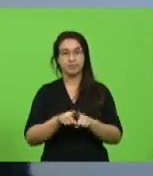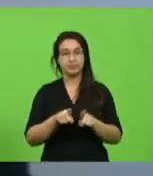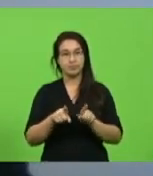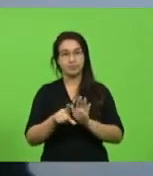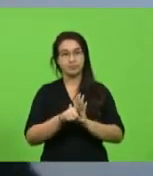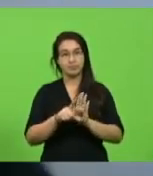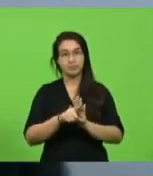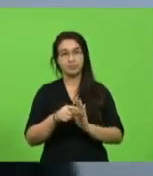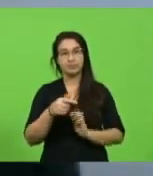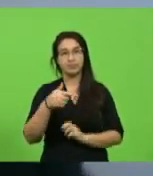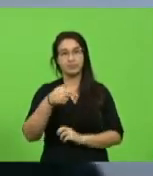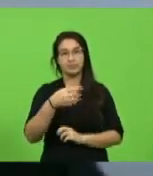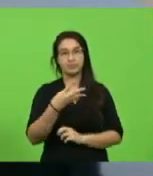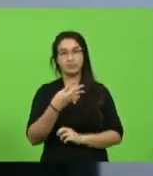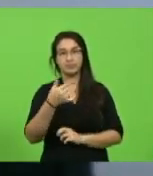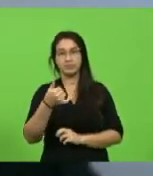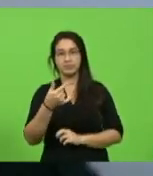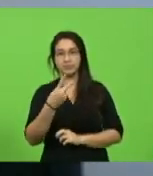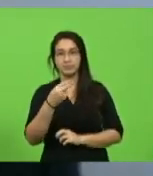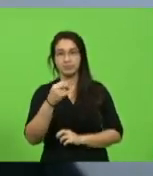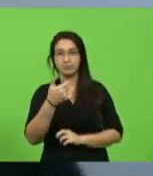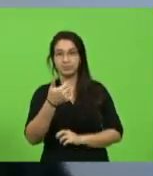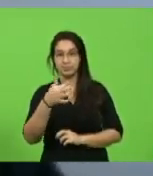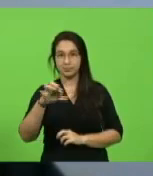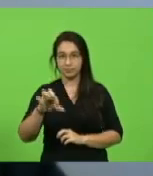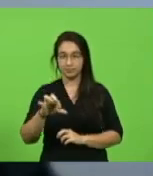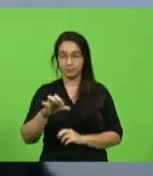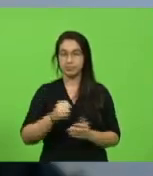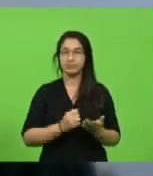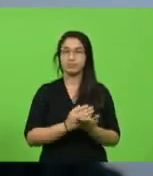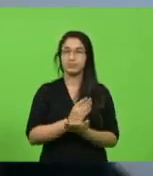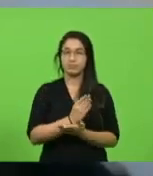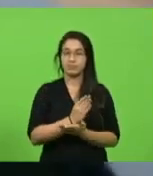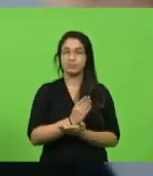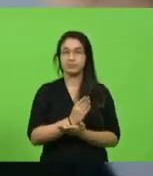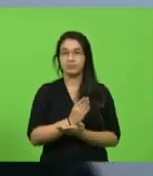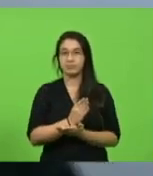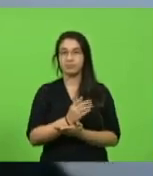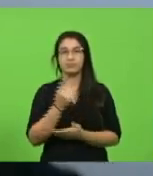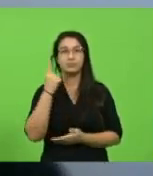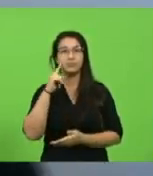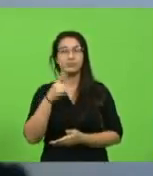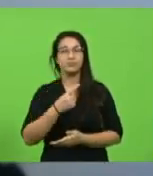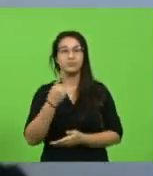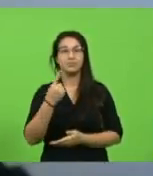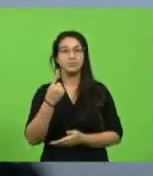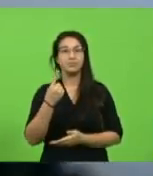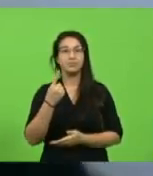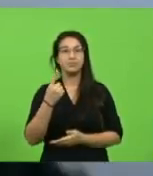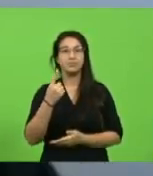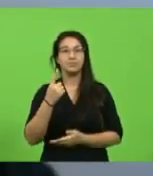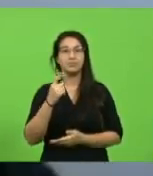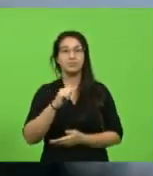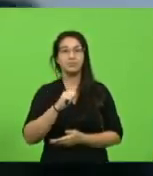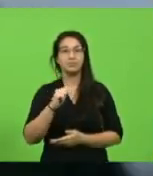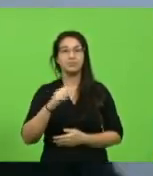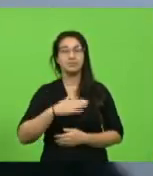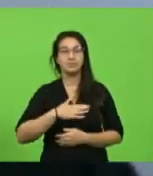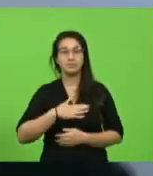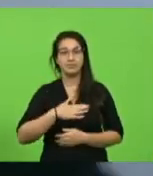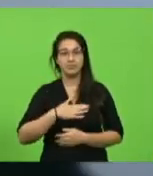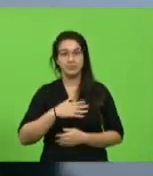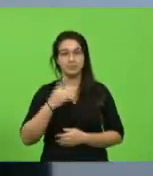741-2019. A compra foi aprovada pelo grupo gestor do governo no dia 1º de abril, dia da mentira, como